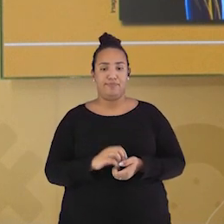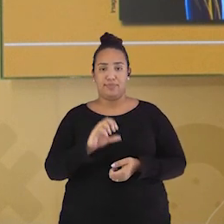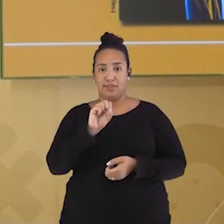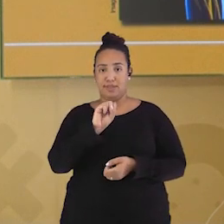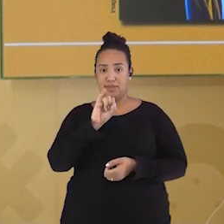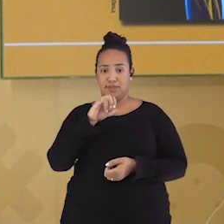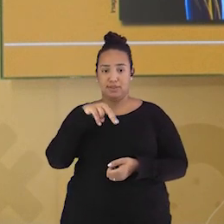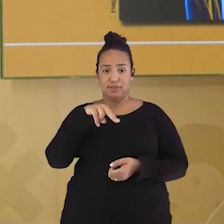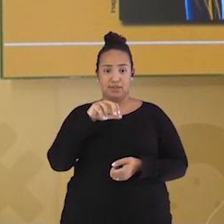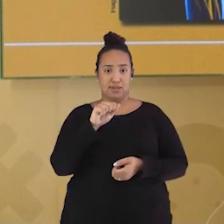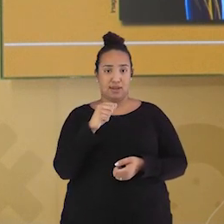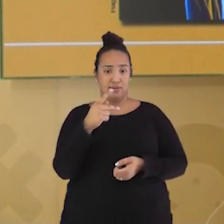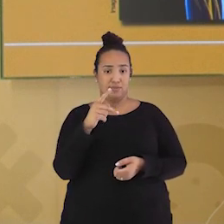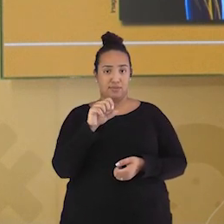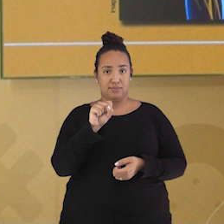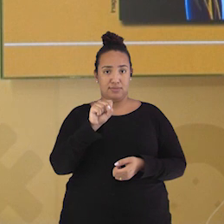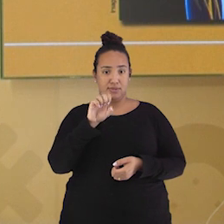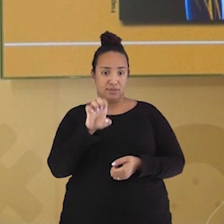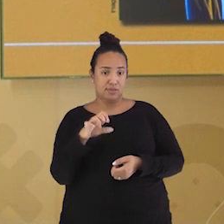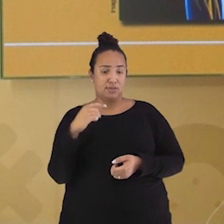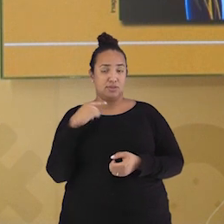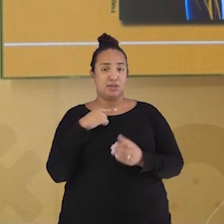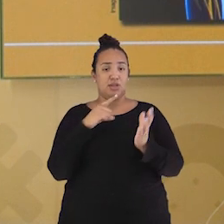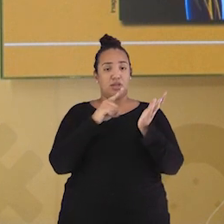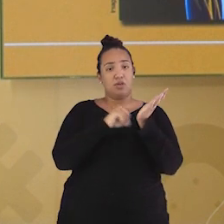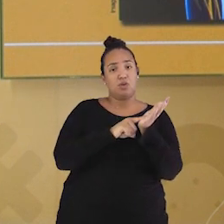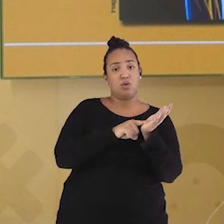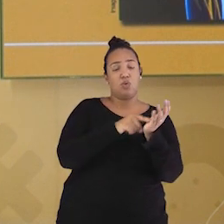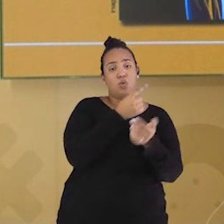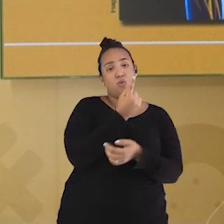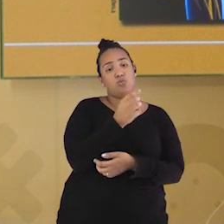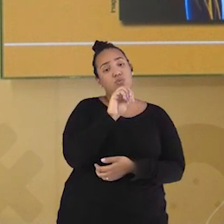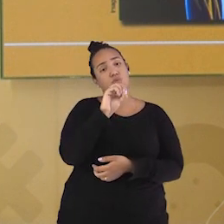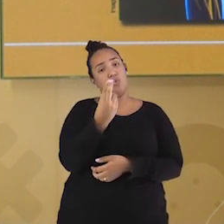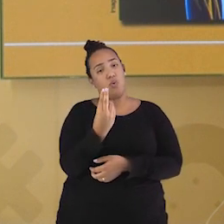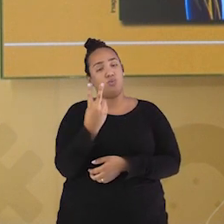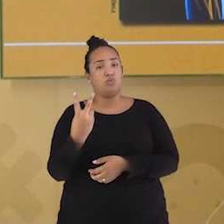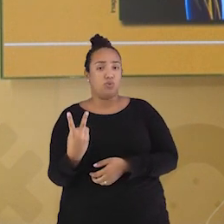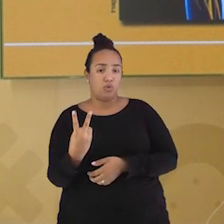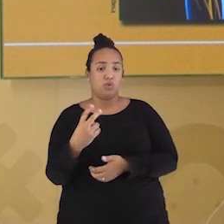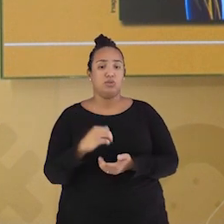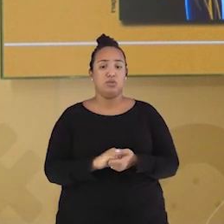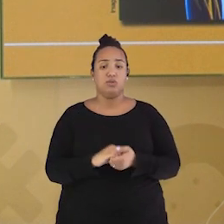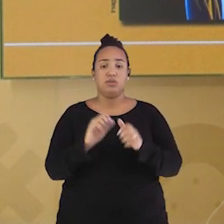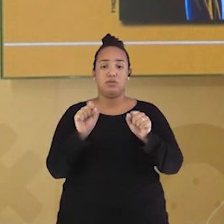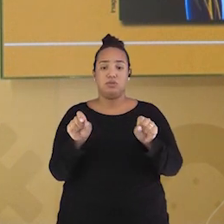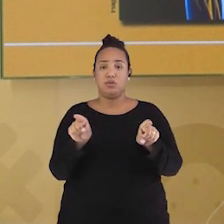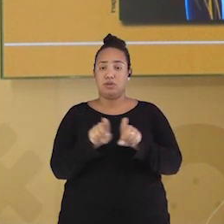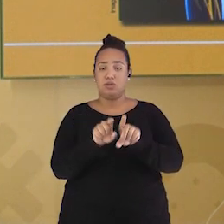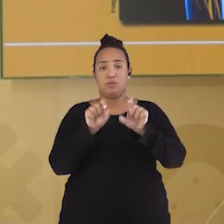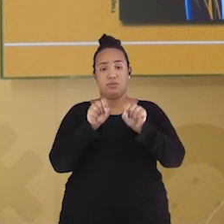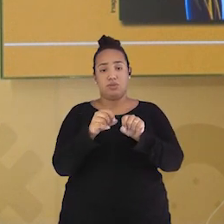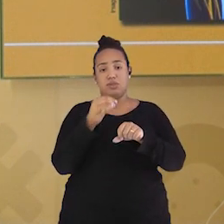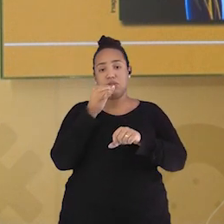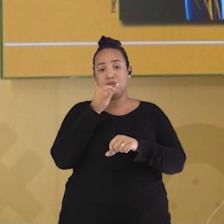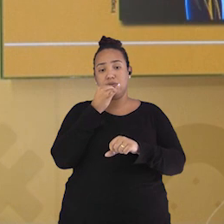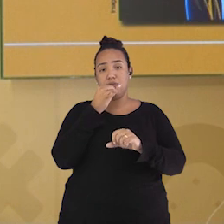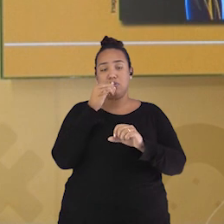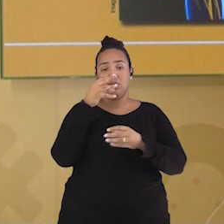ocorrem entre 2 neurônios ou mais. E também pode ocorrer entre uma célula